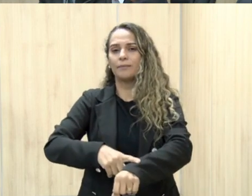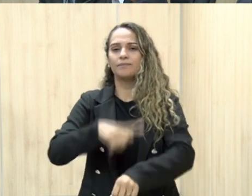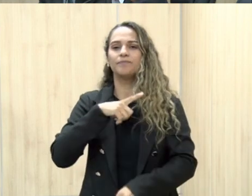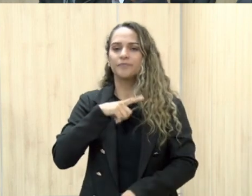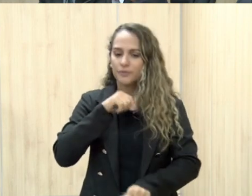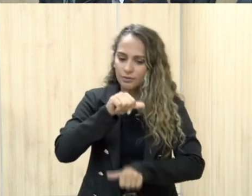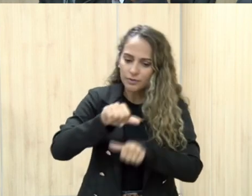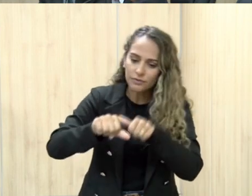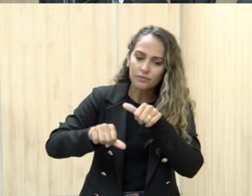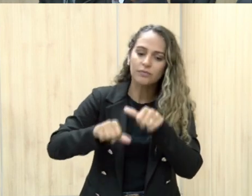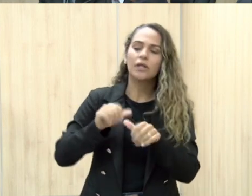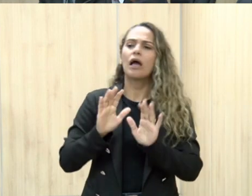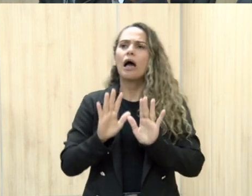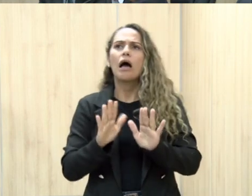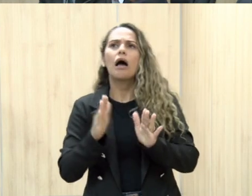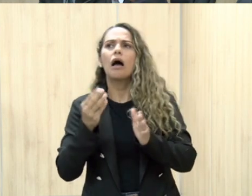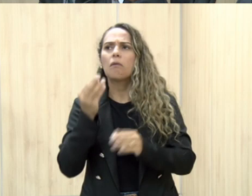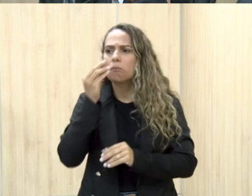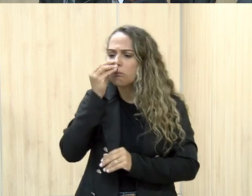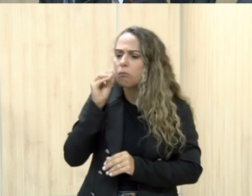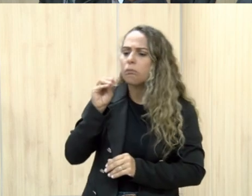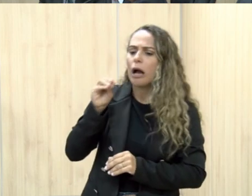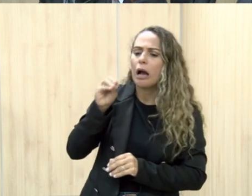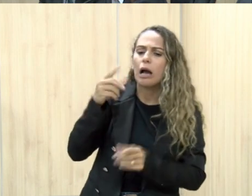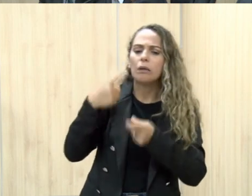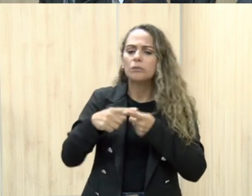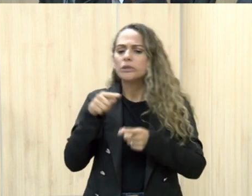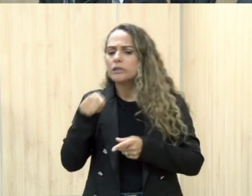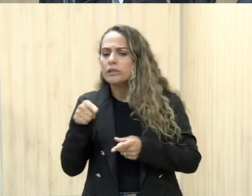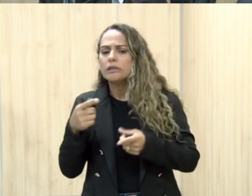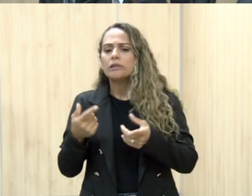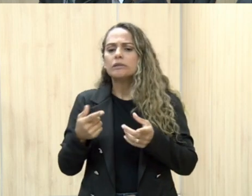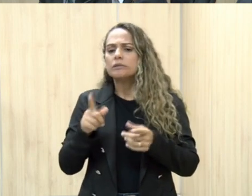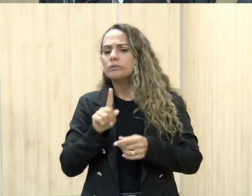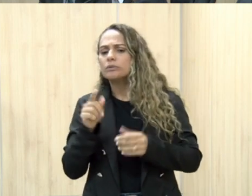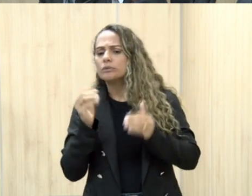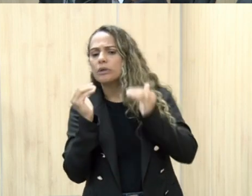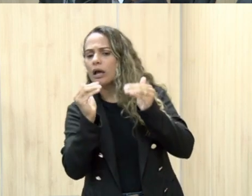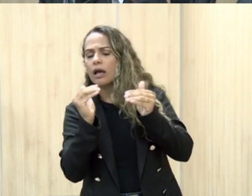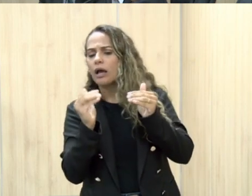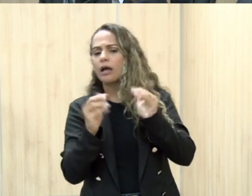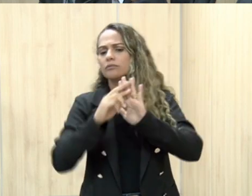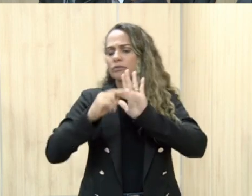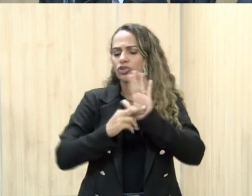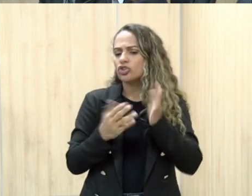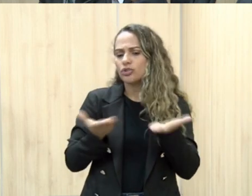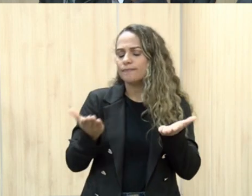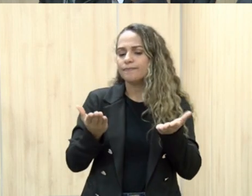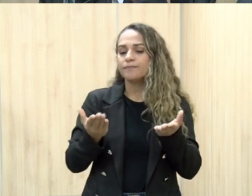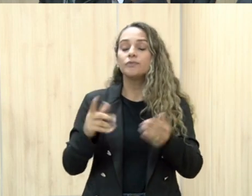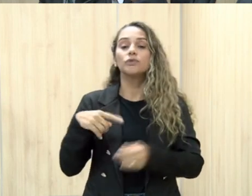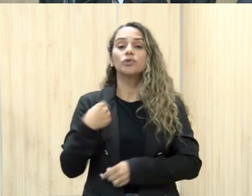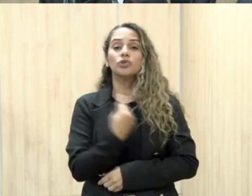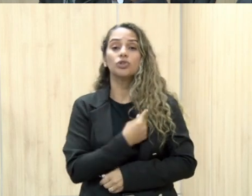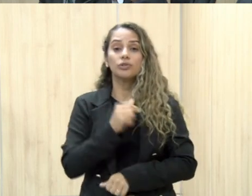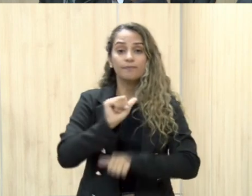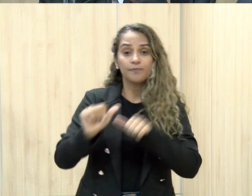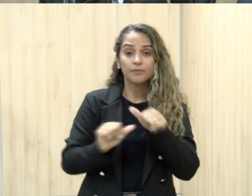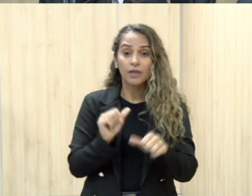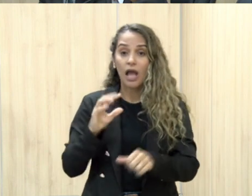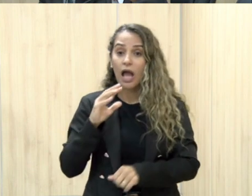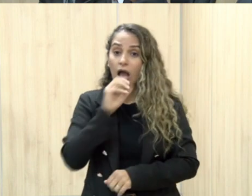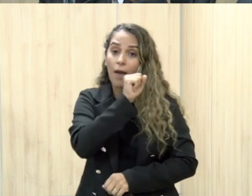transformando a matéria foi rejeitada em virtude disso é uma questão legal nós estamos transformando de